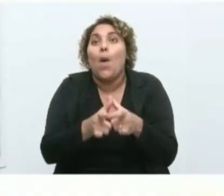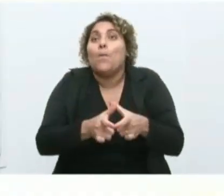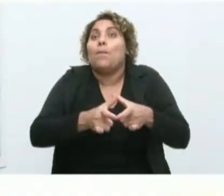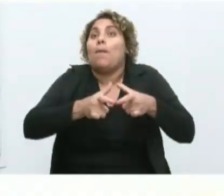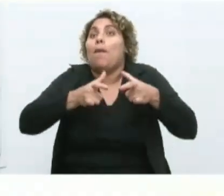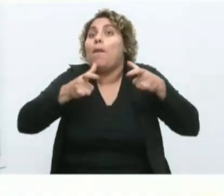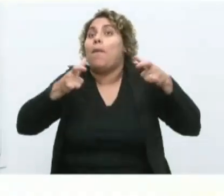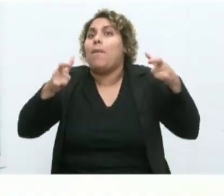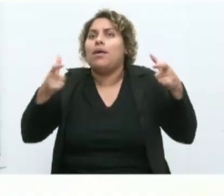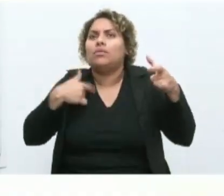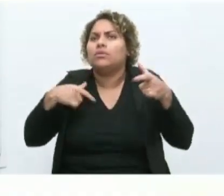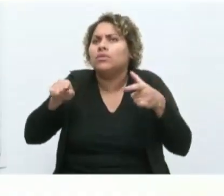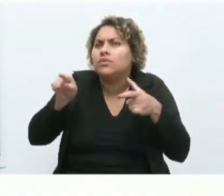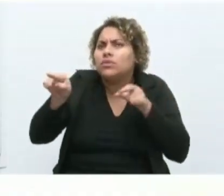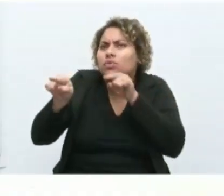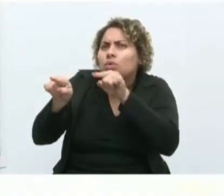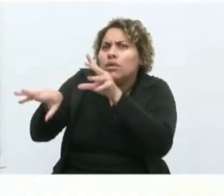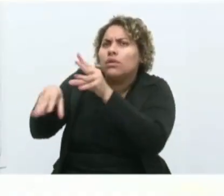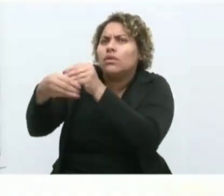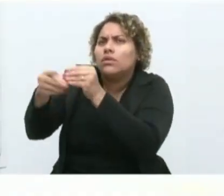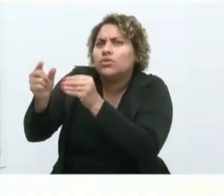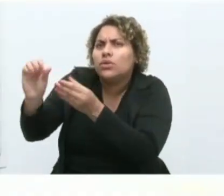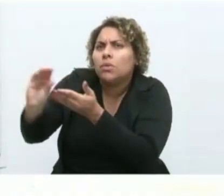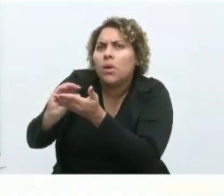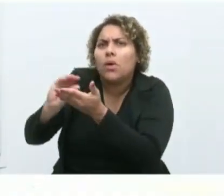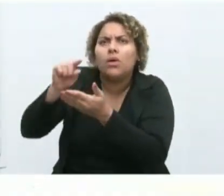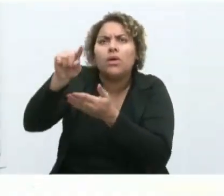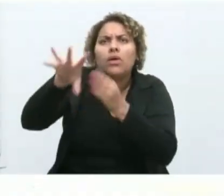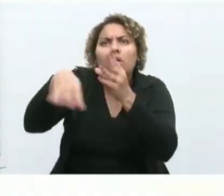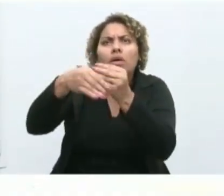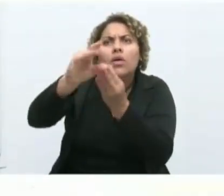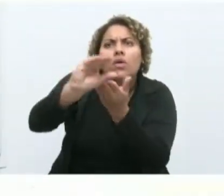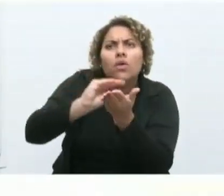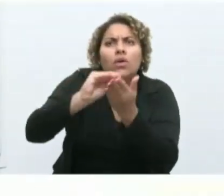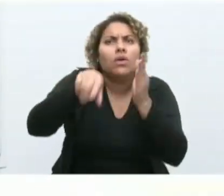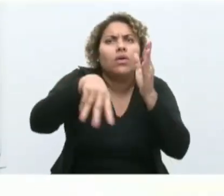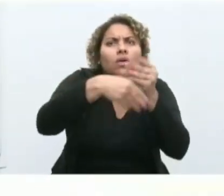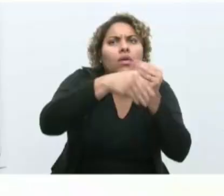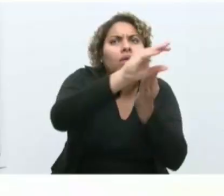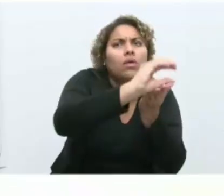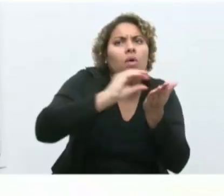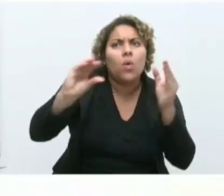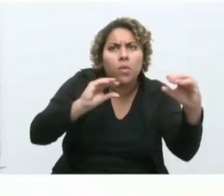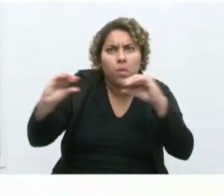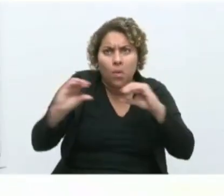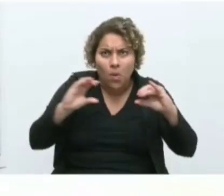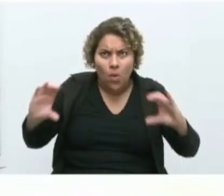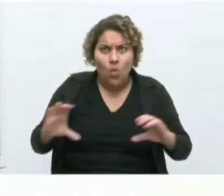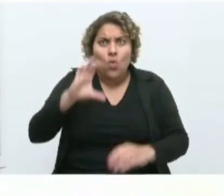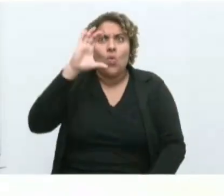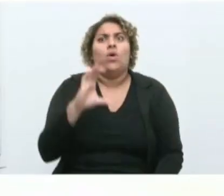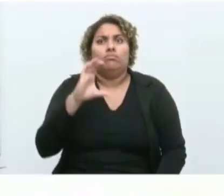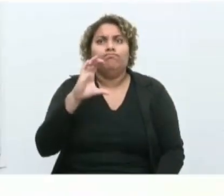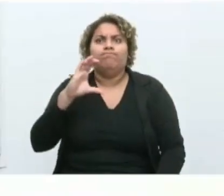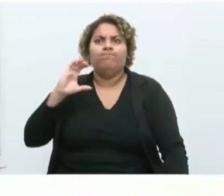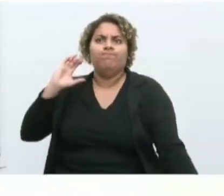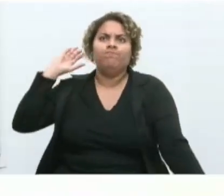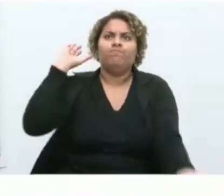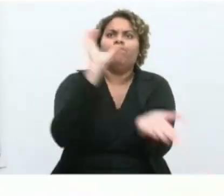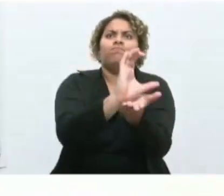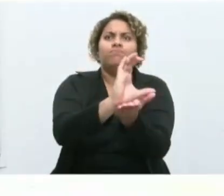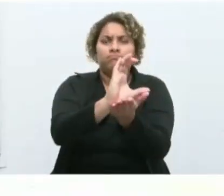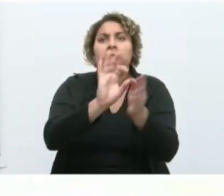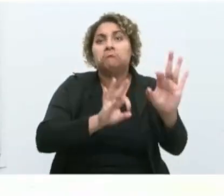das nossas emendas impositivas e a gente entregar algo real para a população, em